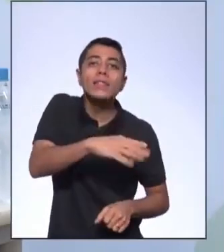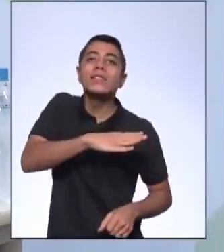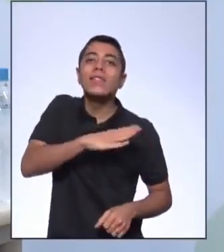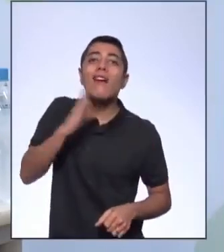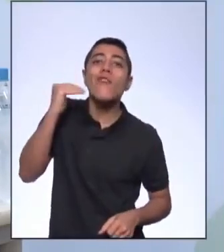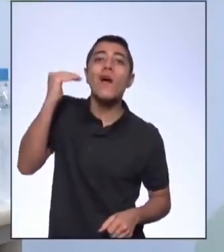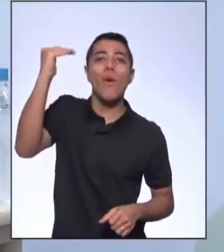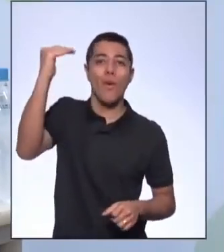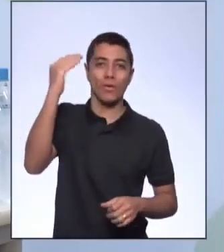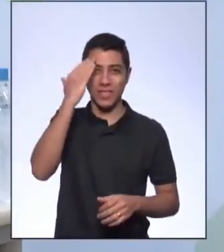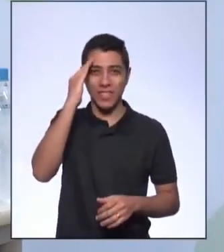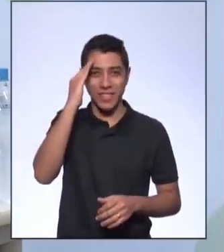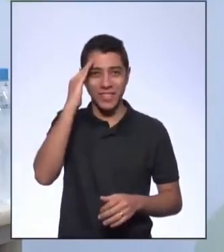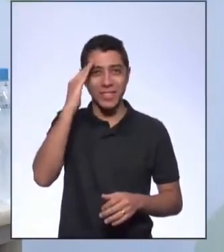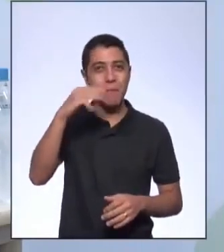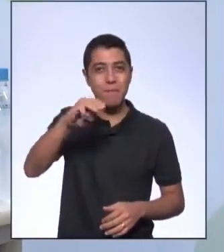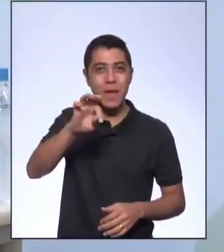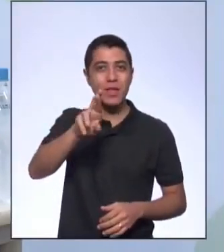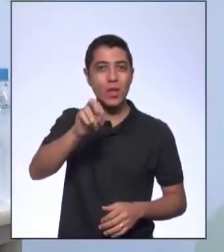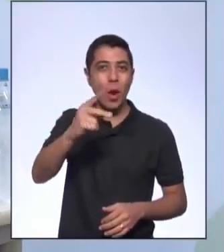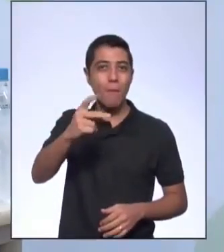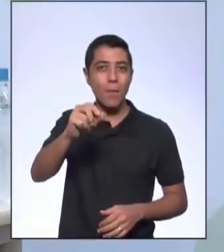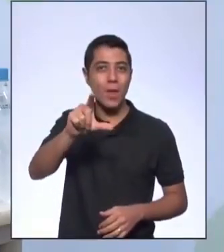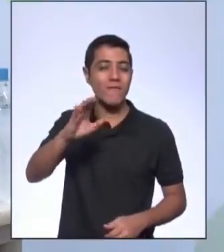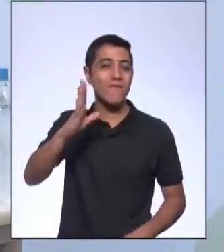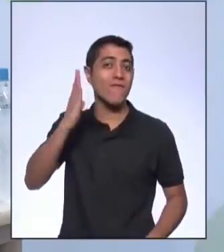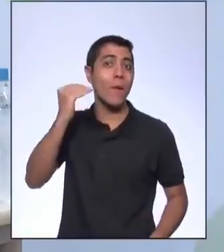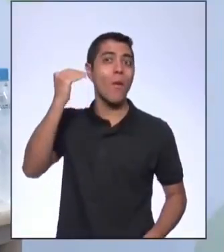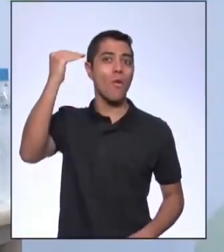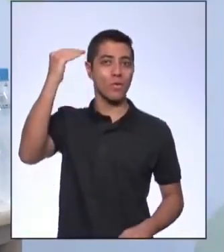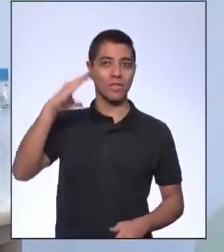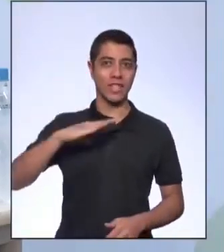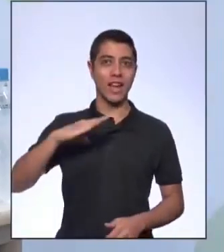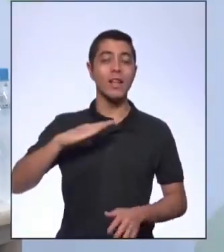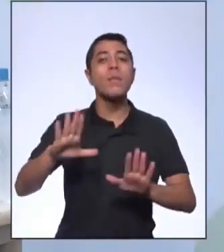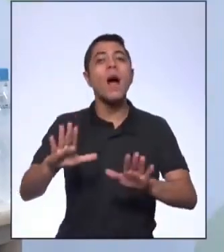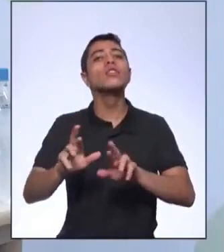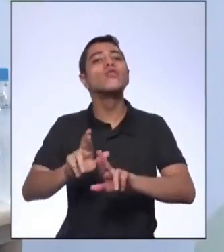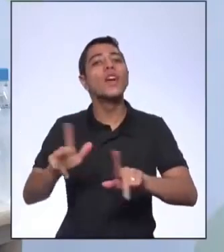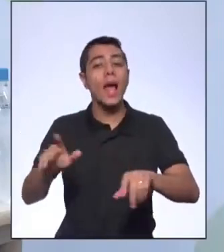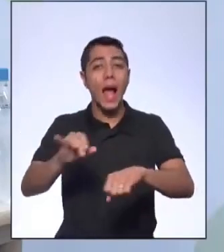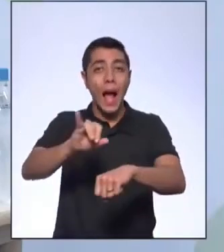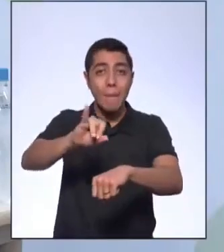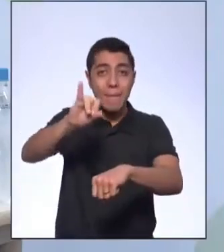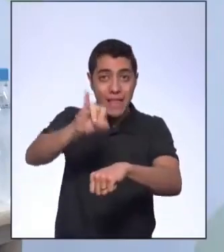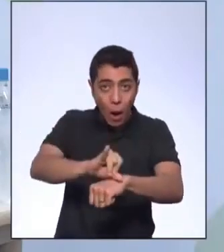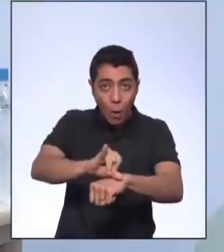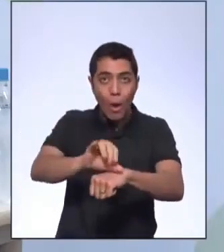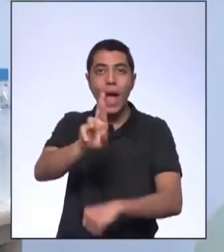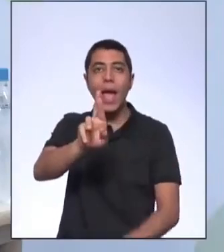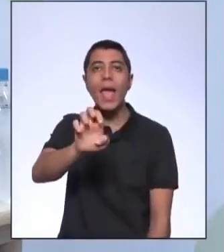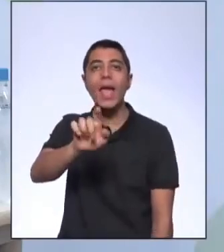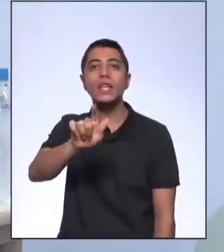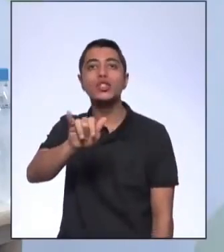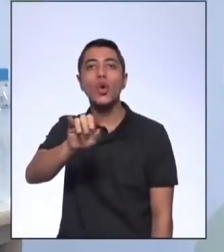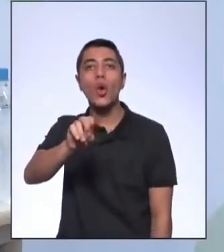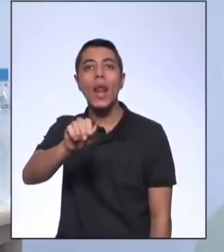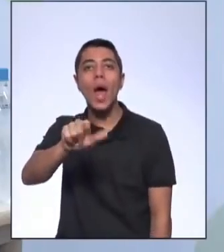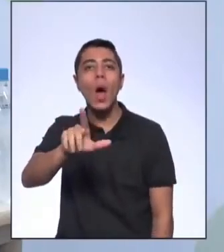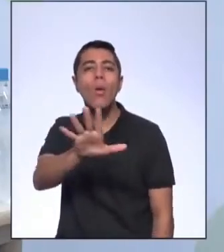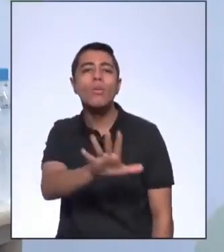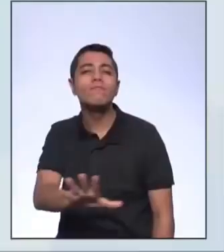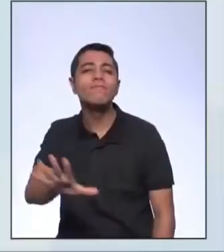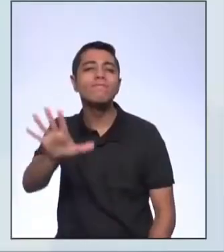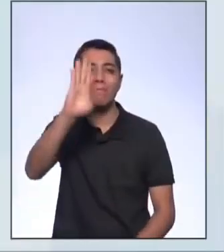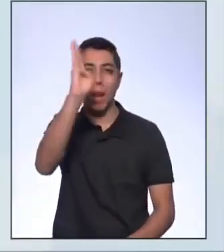distantes agora no caso da capital já não é mais Regional mesmo no Brasil por isso que fala capital regional tá a gente vai ver